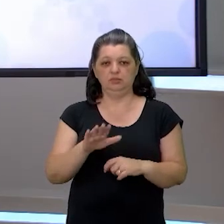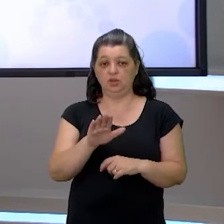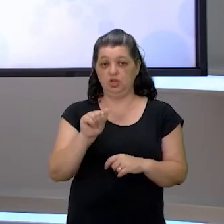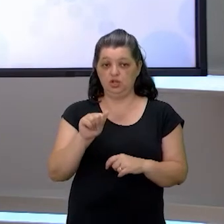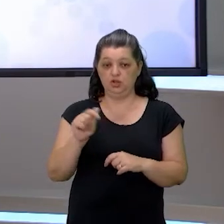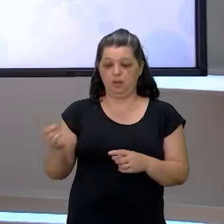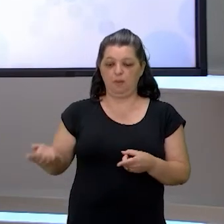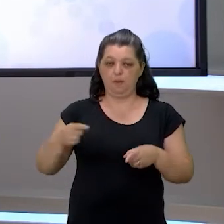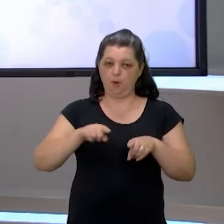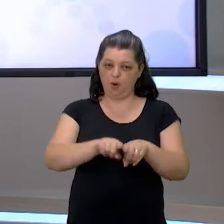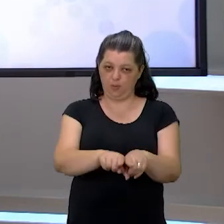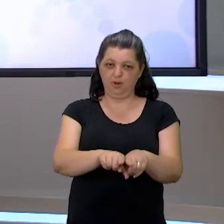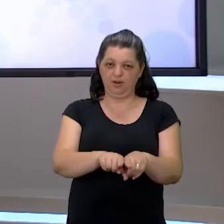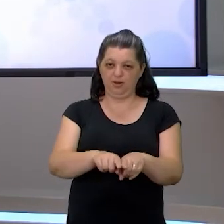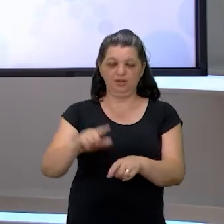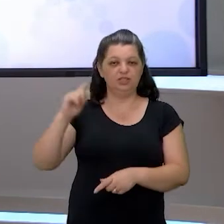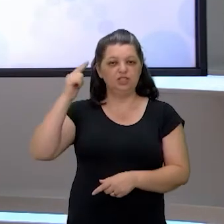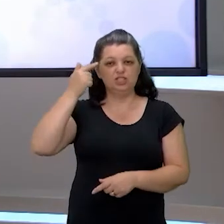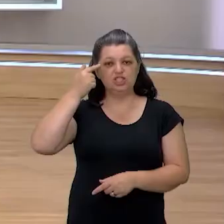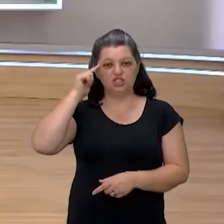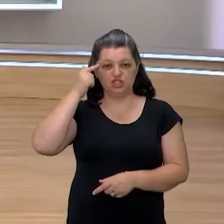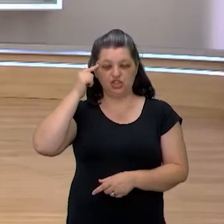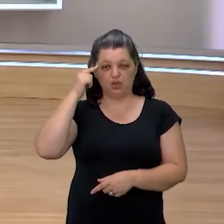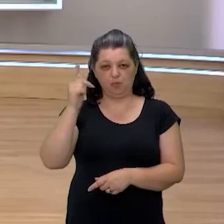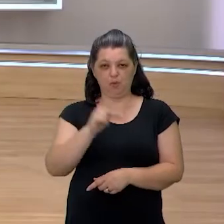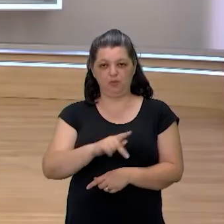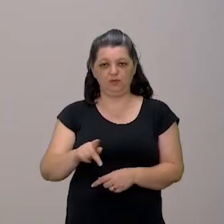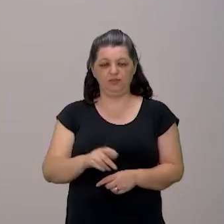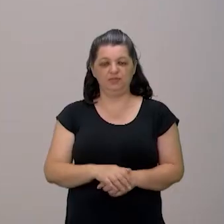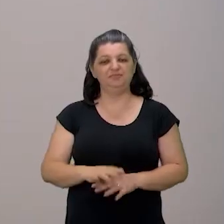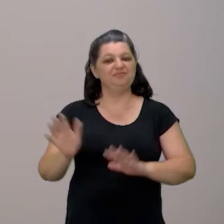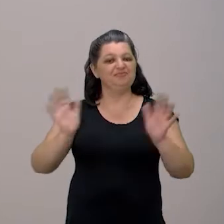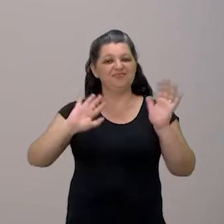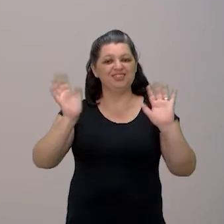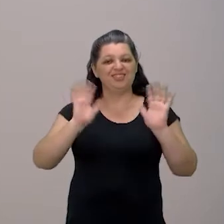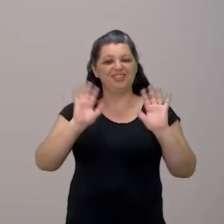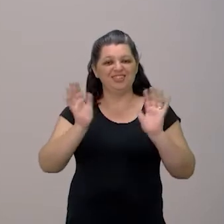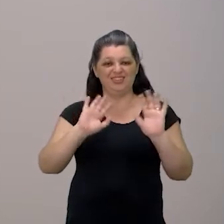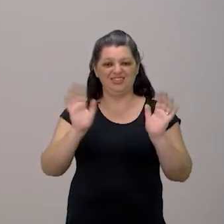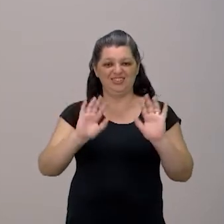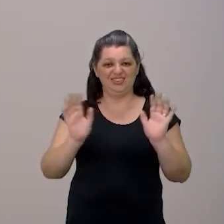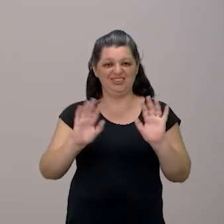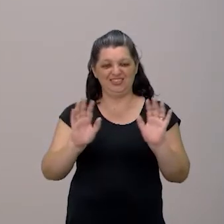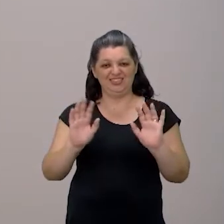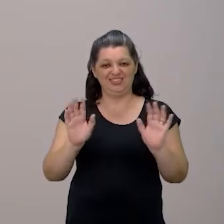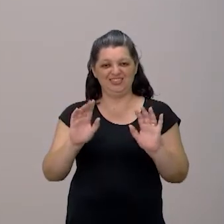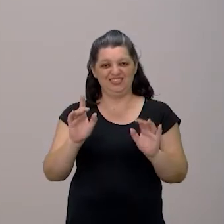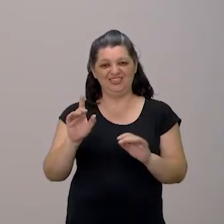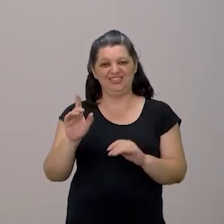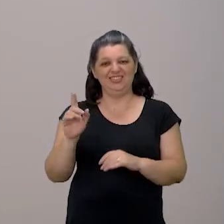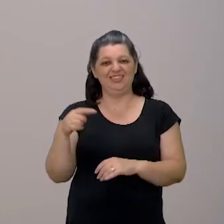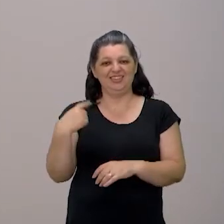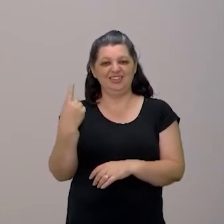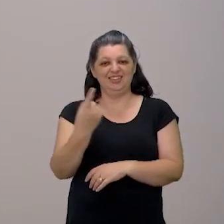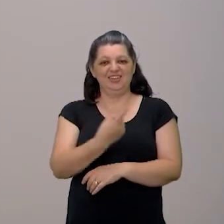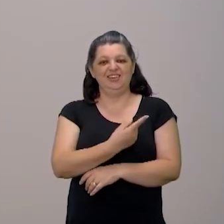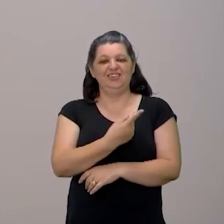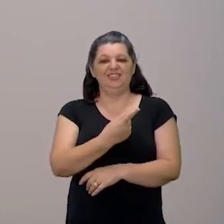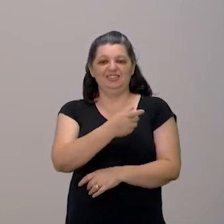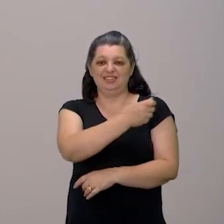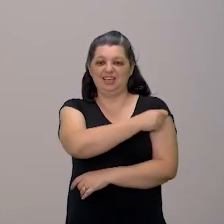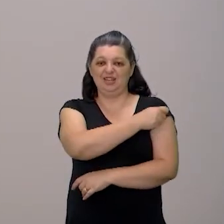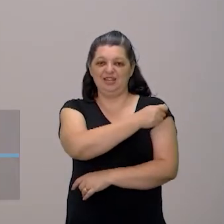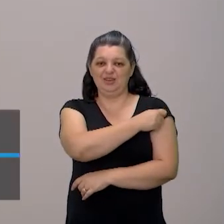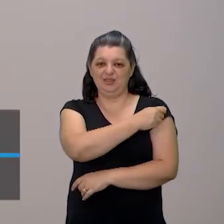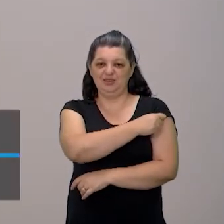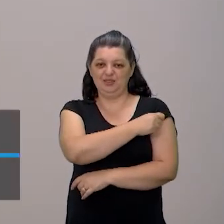e parceiro, o Giba. E aí, Giba? Oi, tudo bem, Priscila? Tudo bem, nossos estudantes aí do primeiro termo